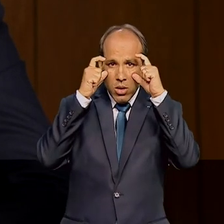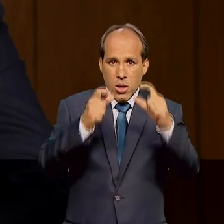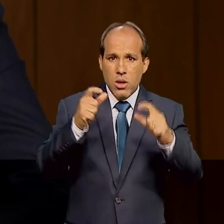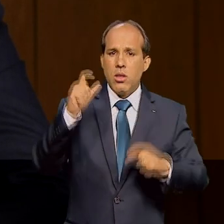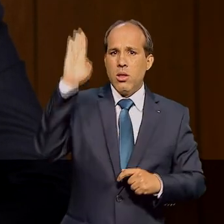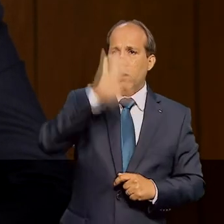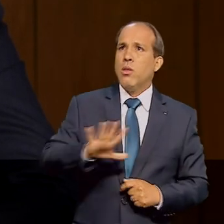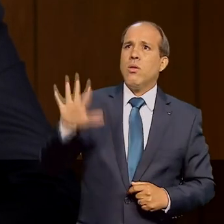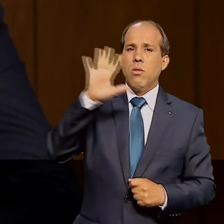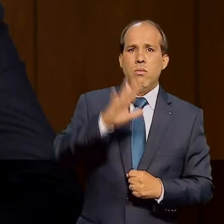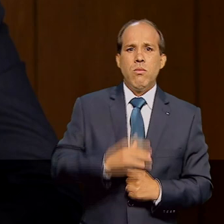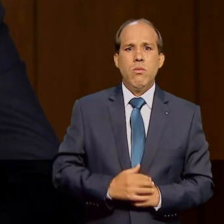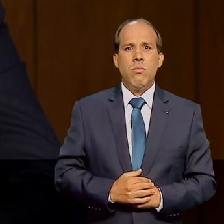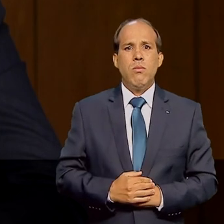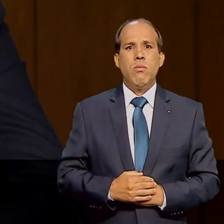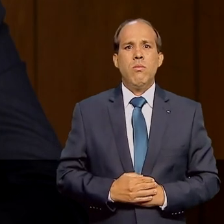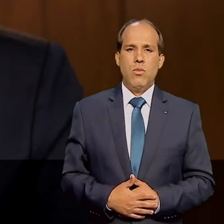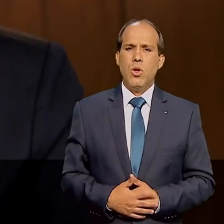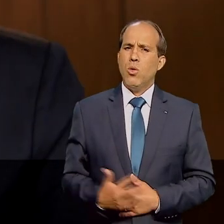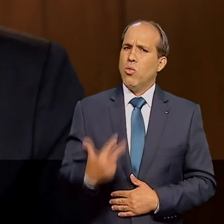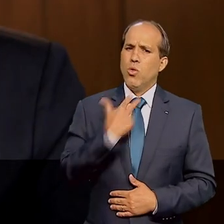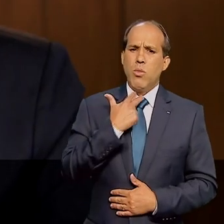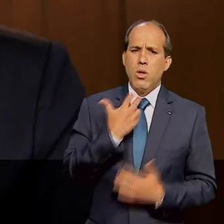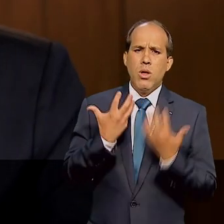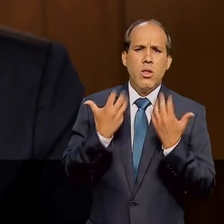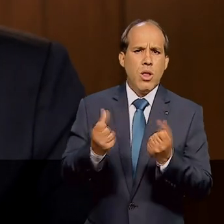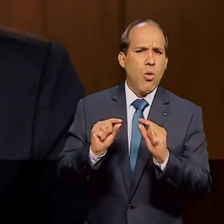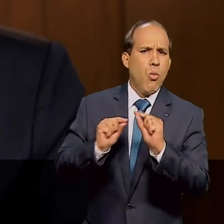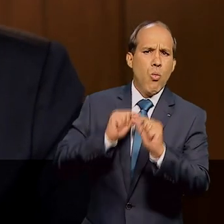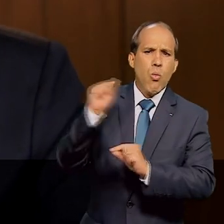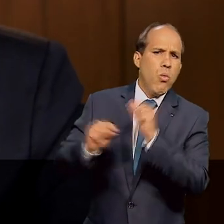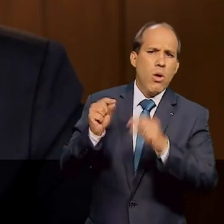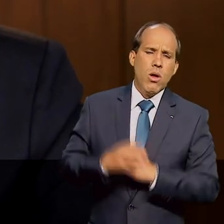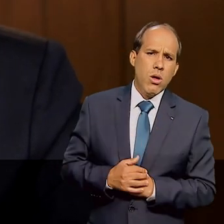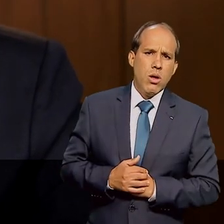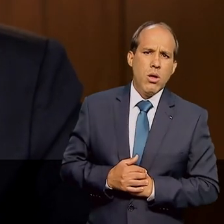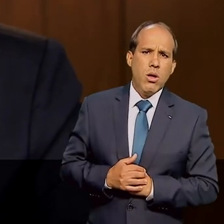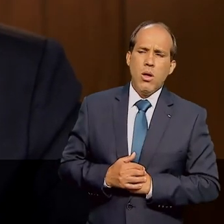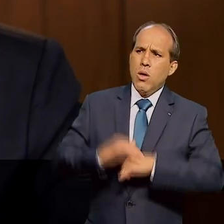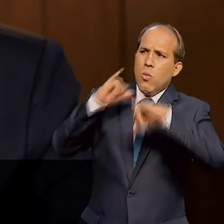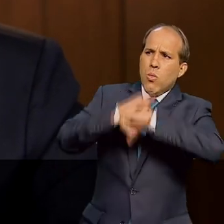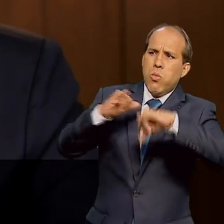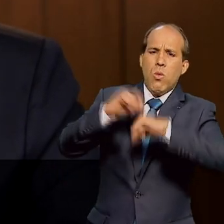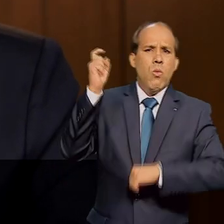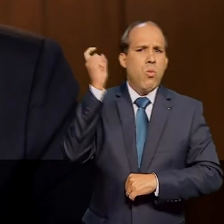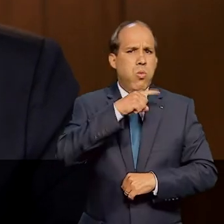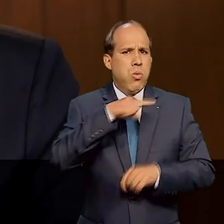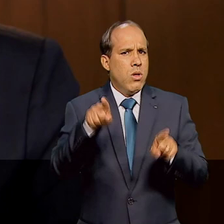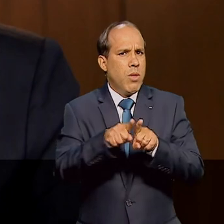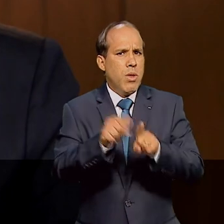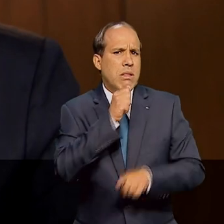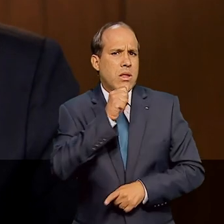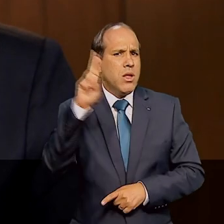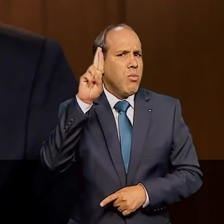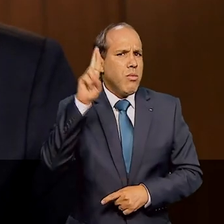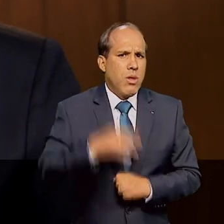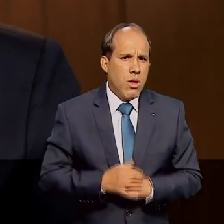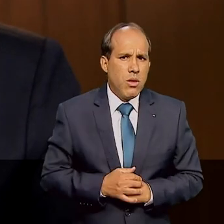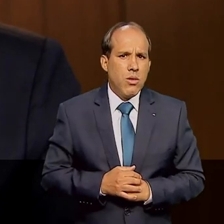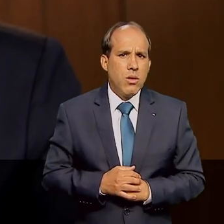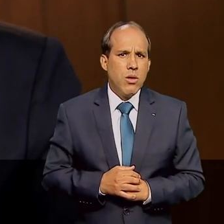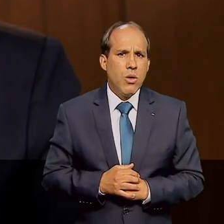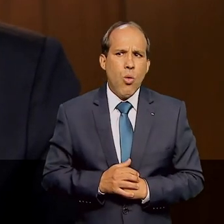narrativas que agridam a interesses nacionais Não podemos aceitar portanto quem informações falsas e